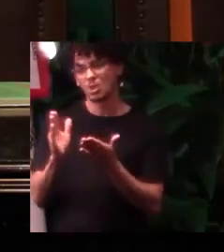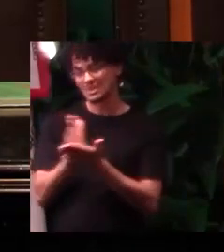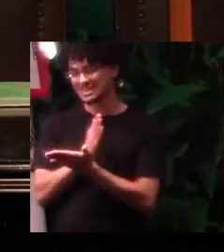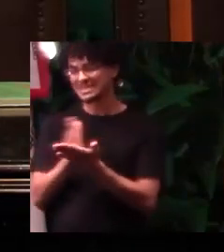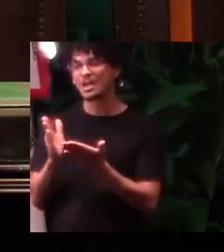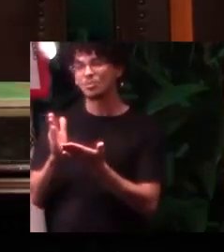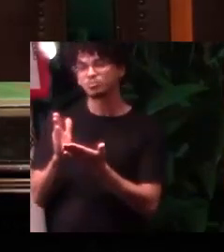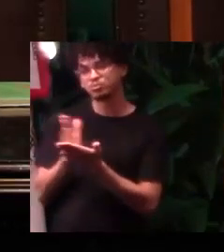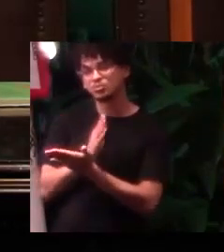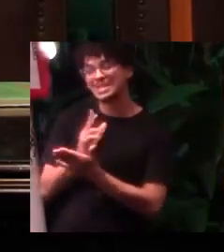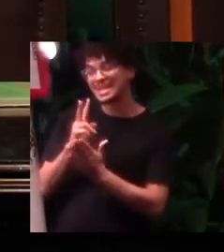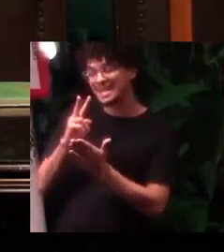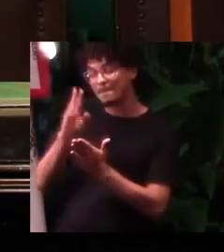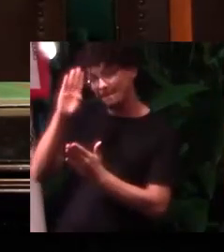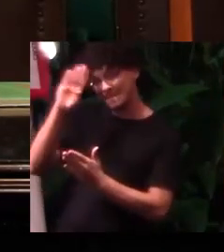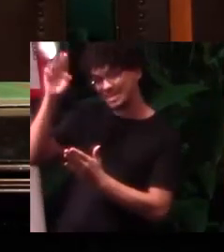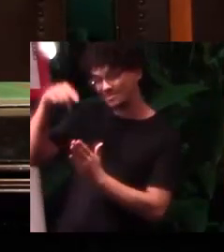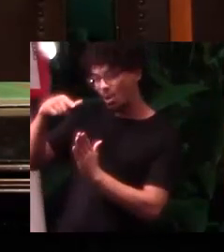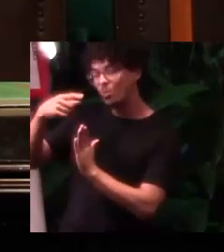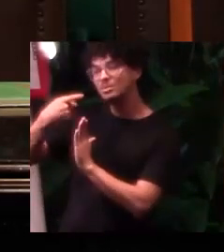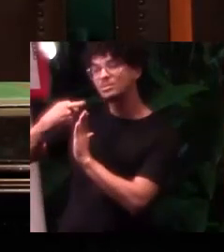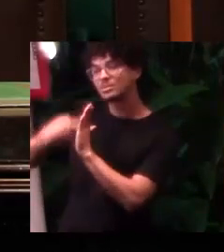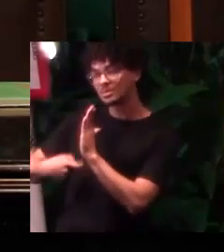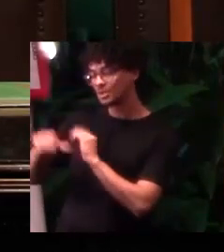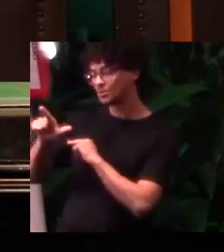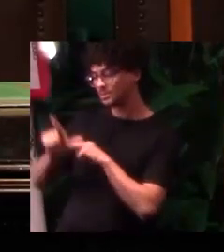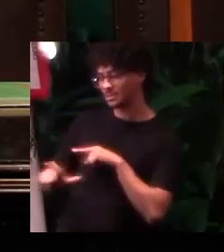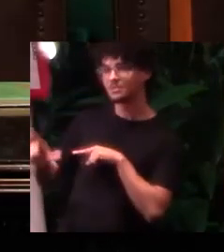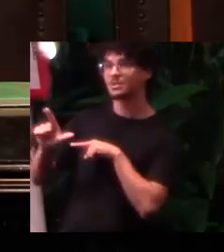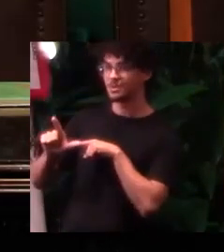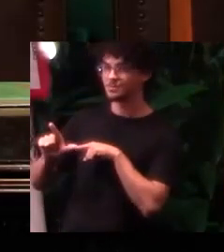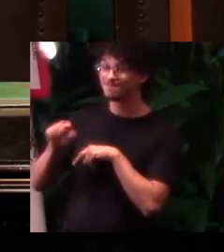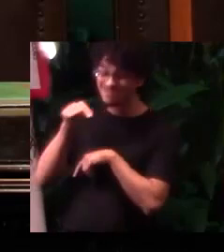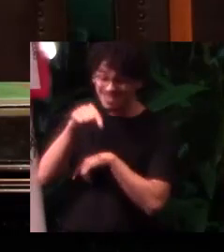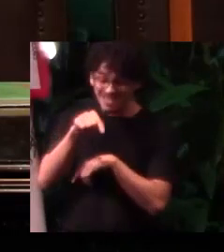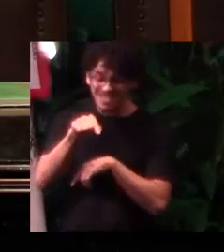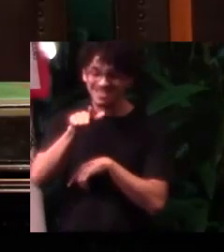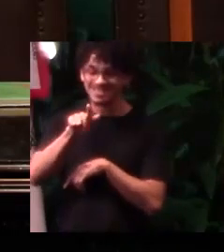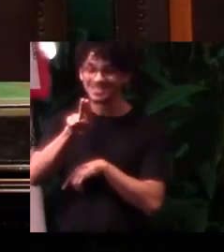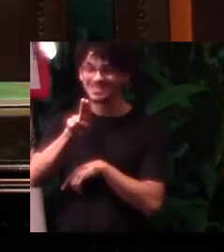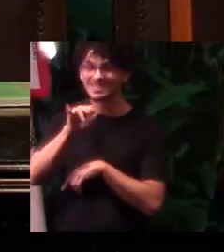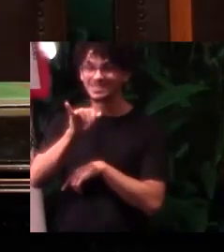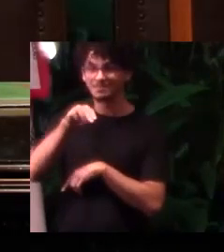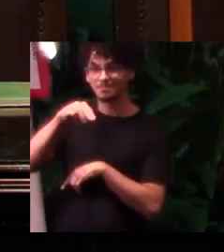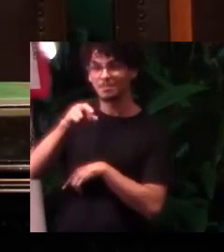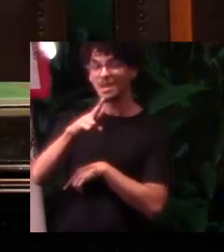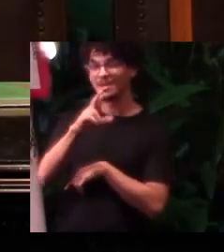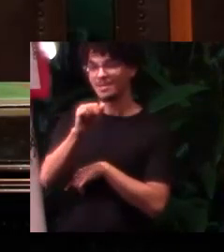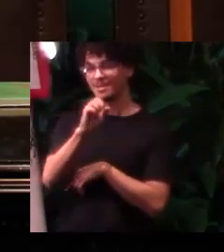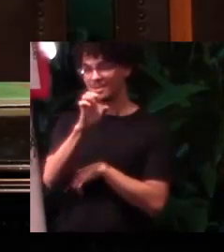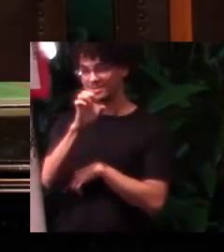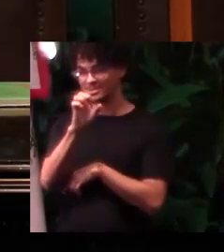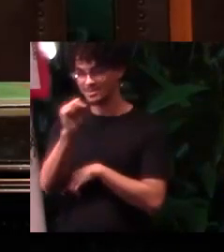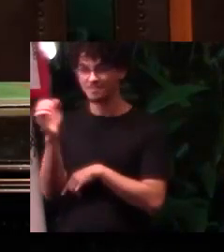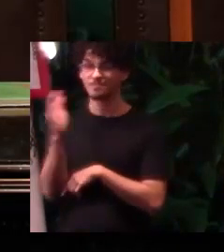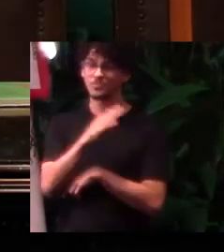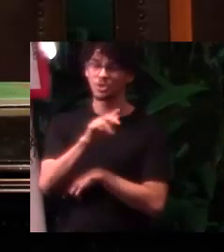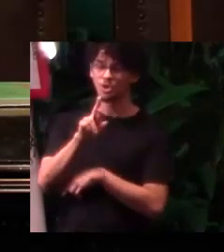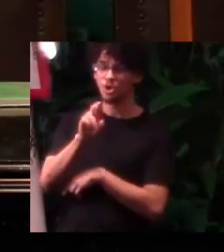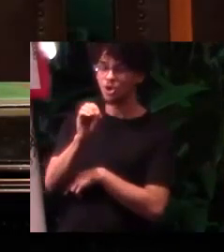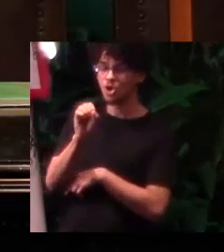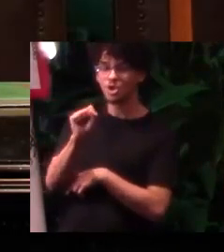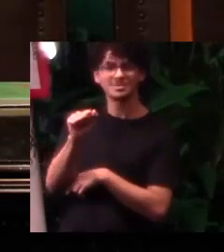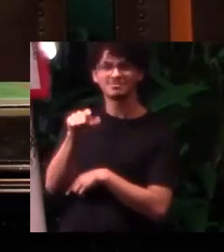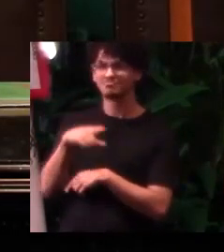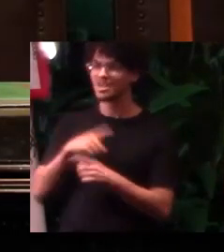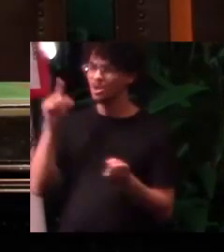literários, para vocês virem para cá com eles lidos. Esse de Guimarães Rosa, por exemplo, é um conto curto, é um conto de 4